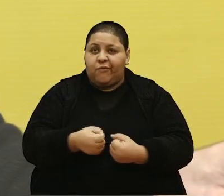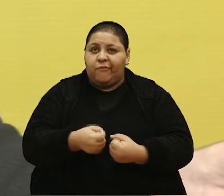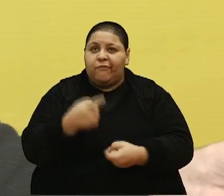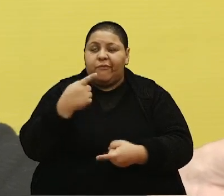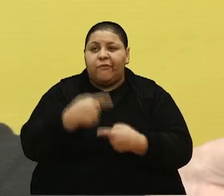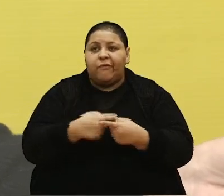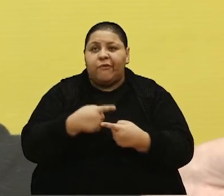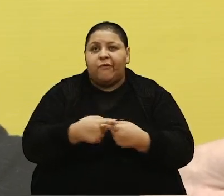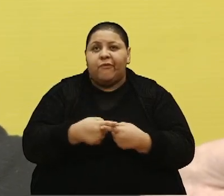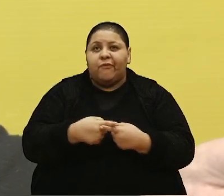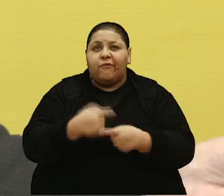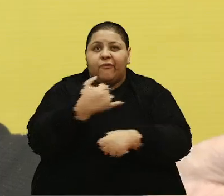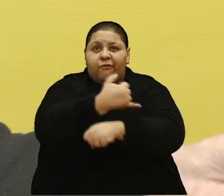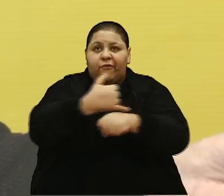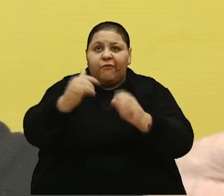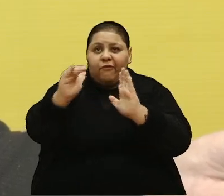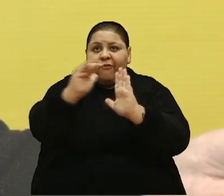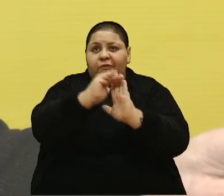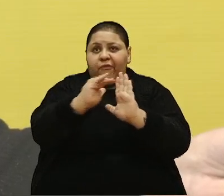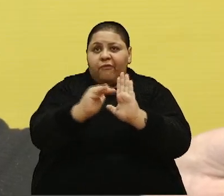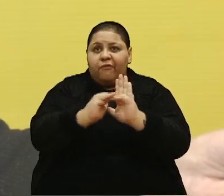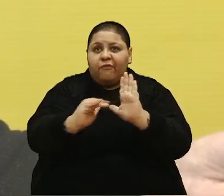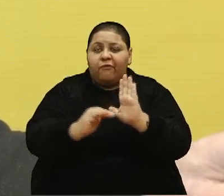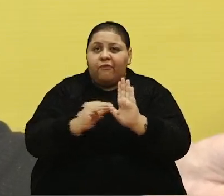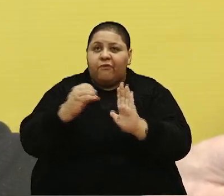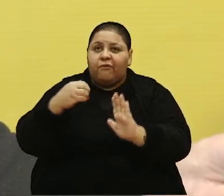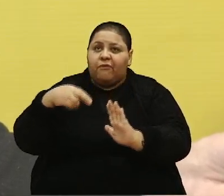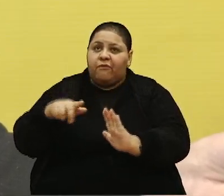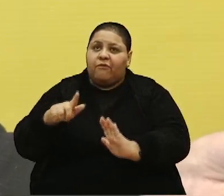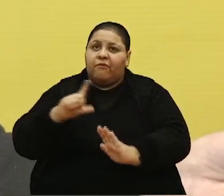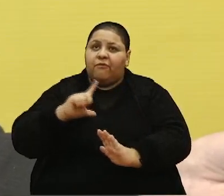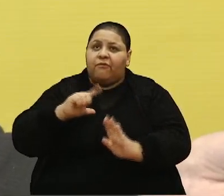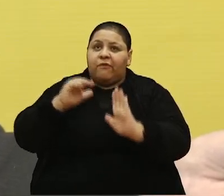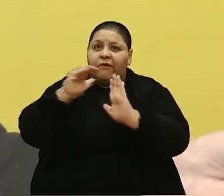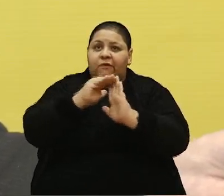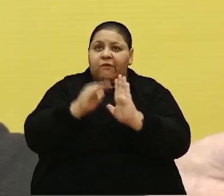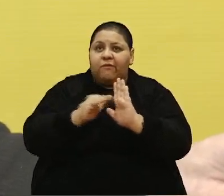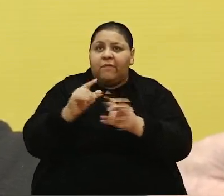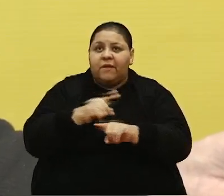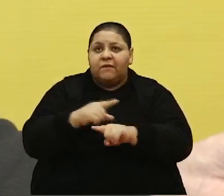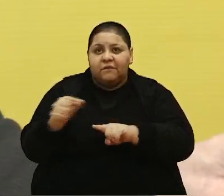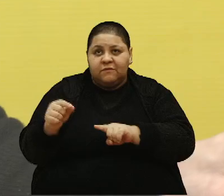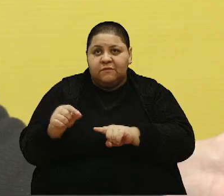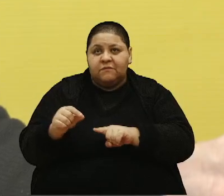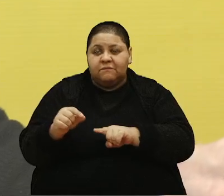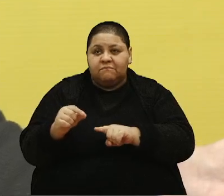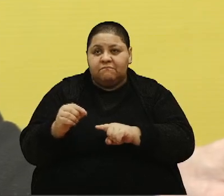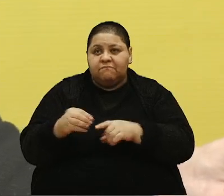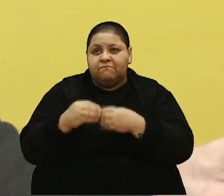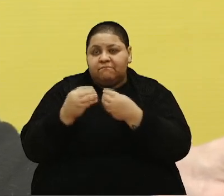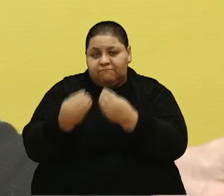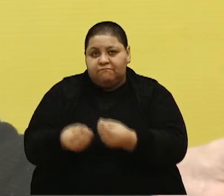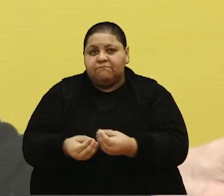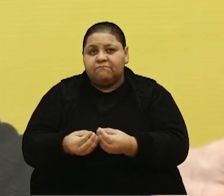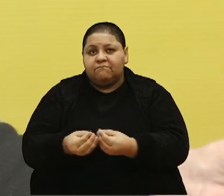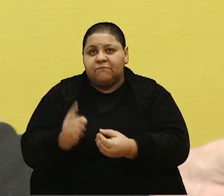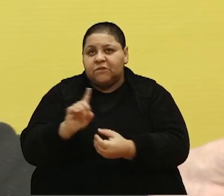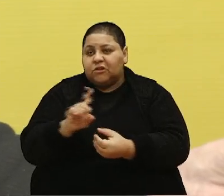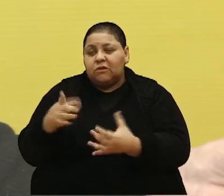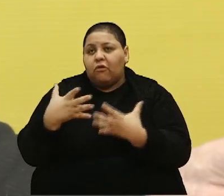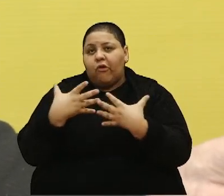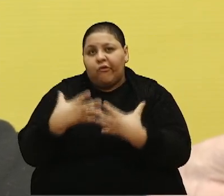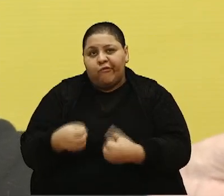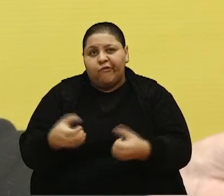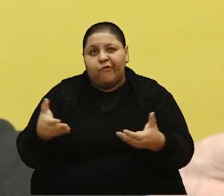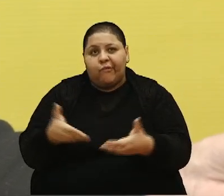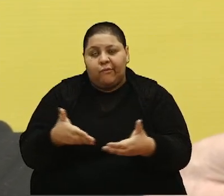ela passou a ser um plano praticamente para que as ONGs tivessem o plano de sair dessa cedência, né? Ele não foi aceito, então,